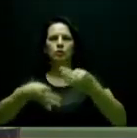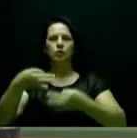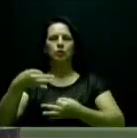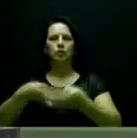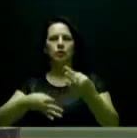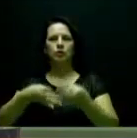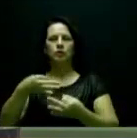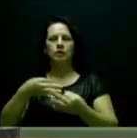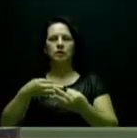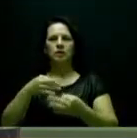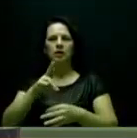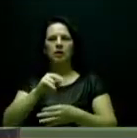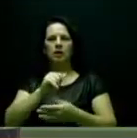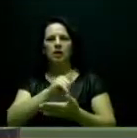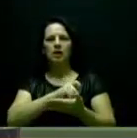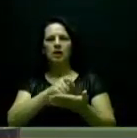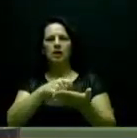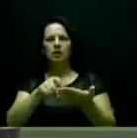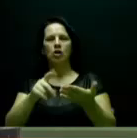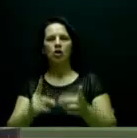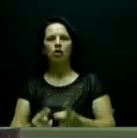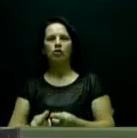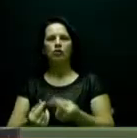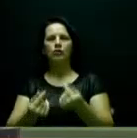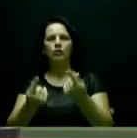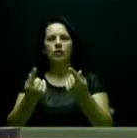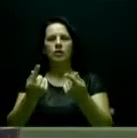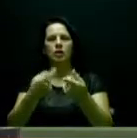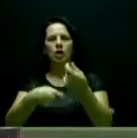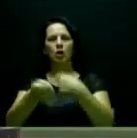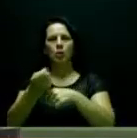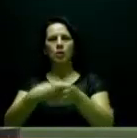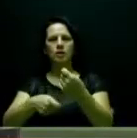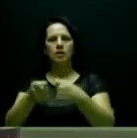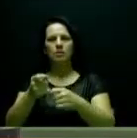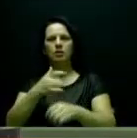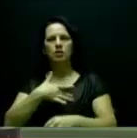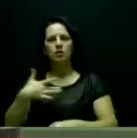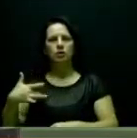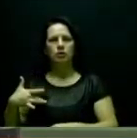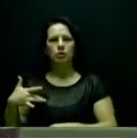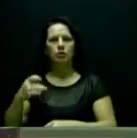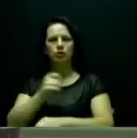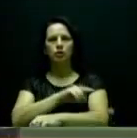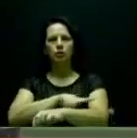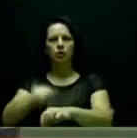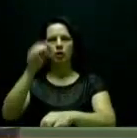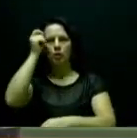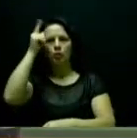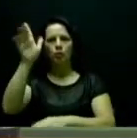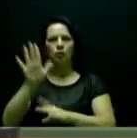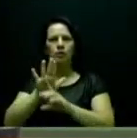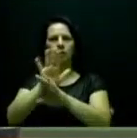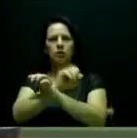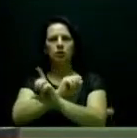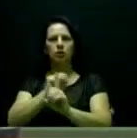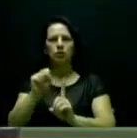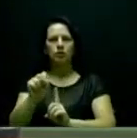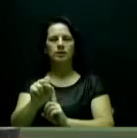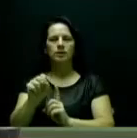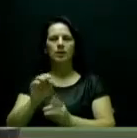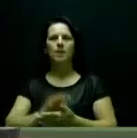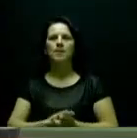Justiça e Redação, de Finanças e Orçamento, de Saúde e de Educação, Cultura e